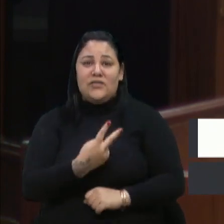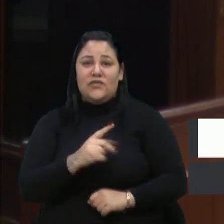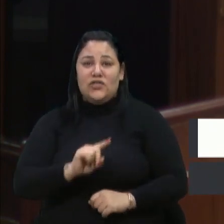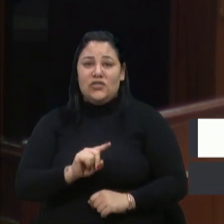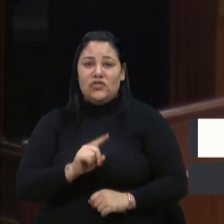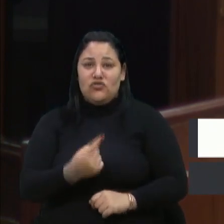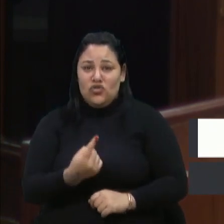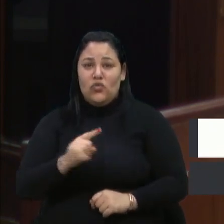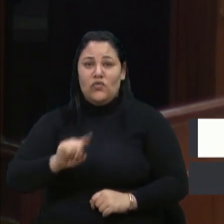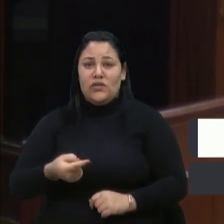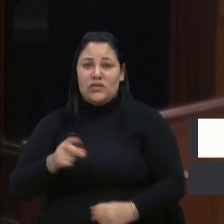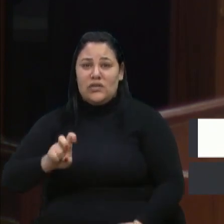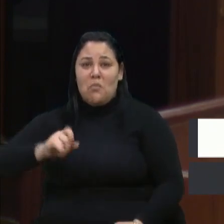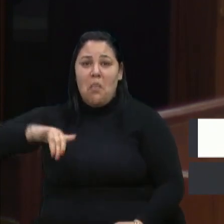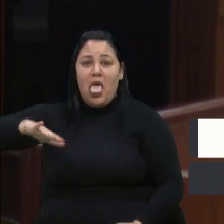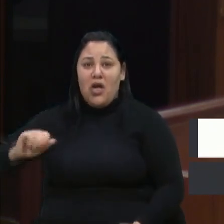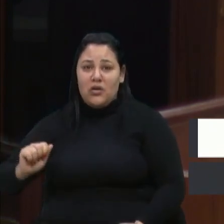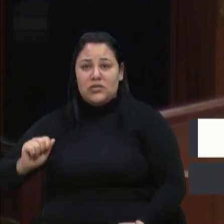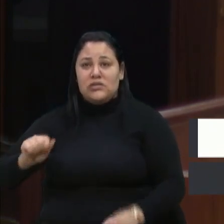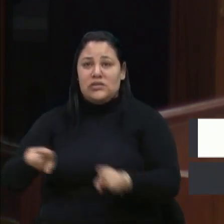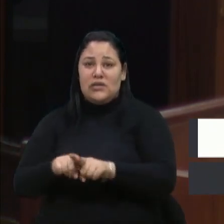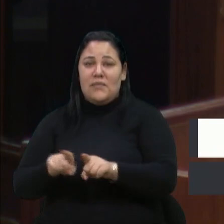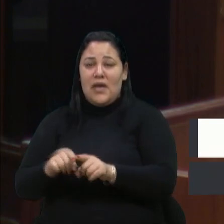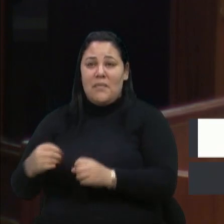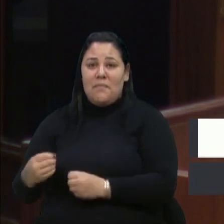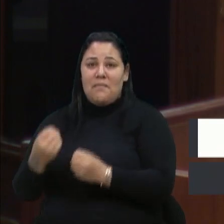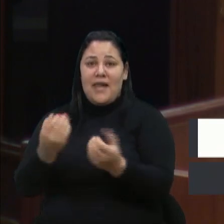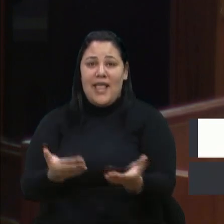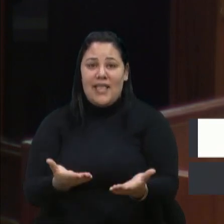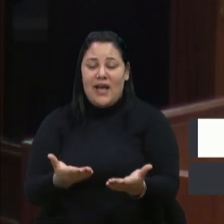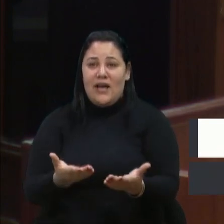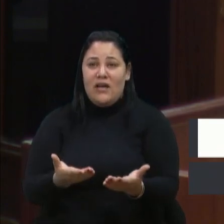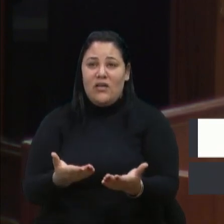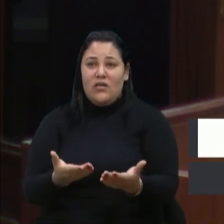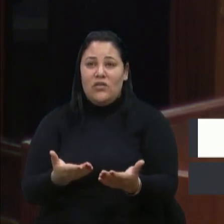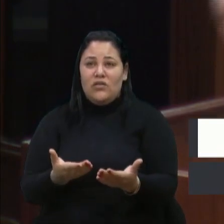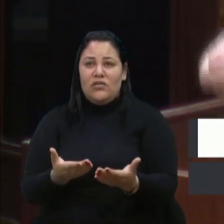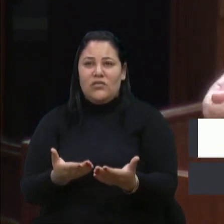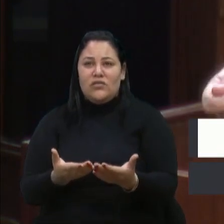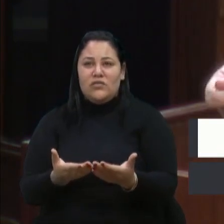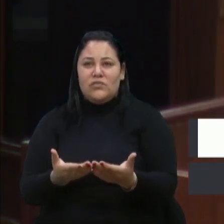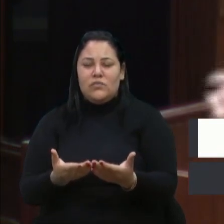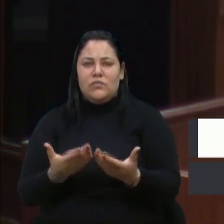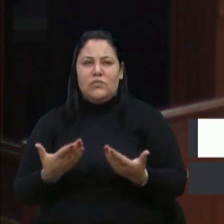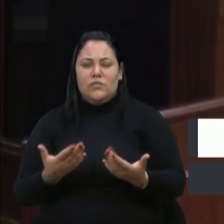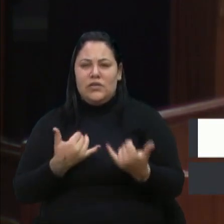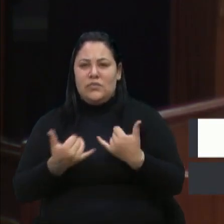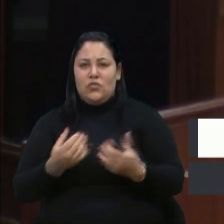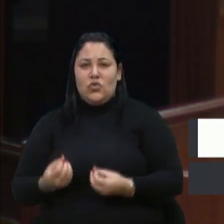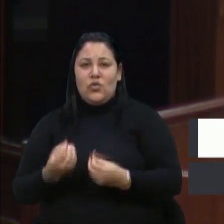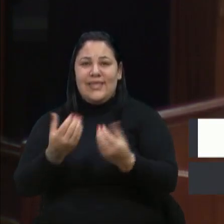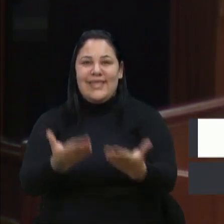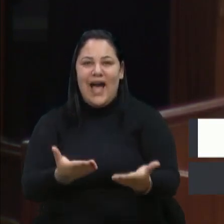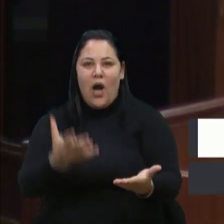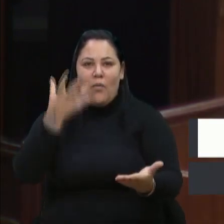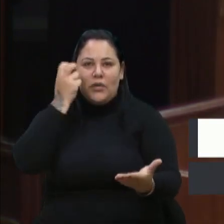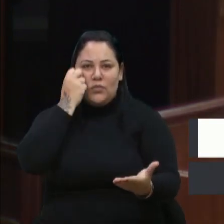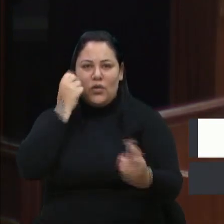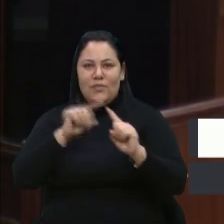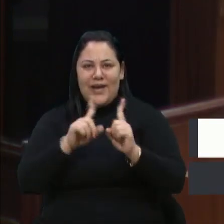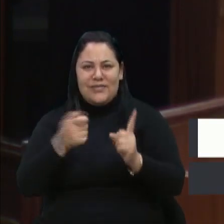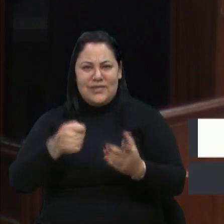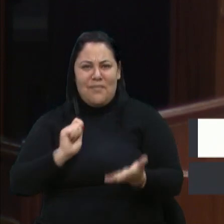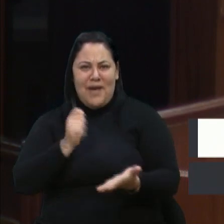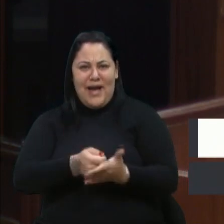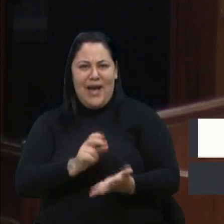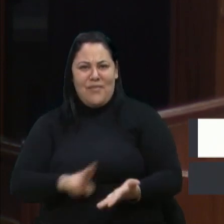21,5 milhões pela concessão que ele iria ter que pagar. Ou seja, tu dá o teu bem, mas tu ainda vai ter que pagar para usufruir do teu bem. E